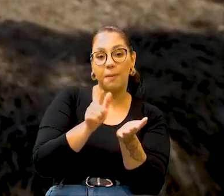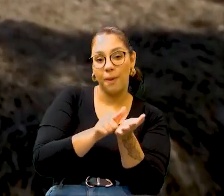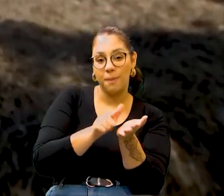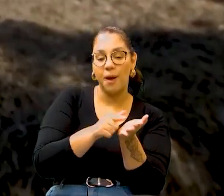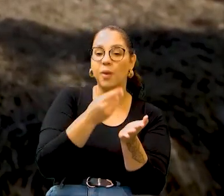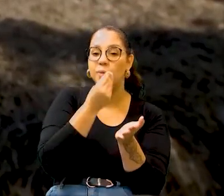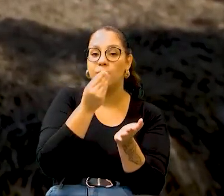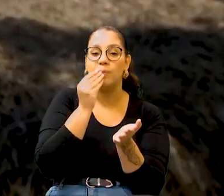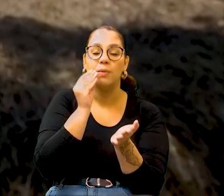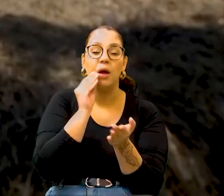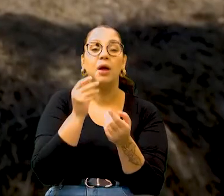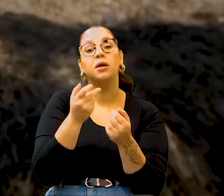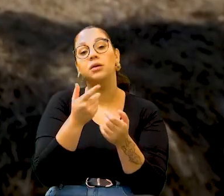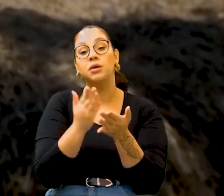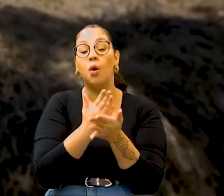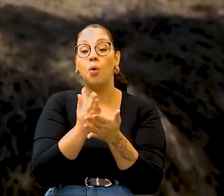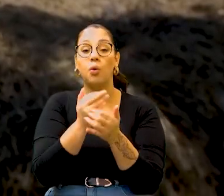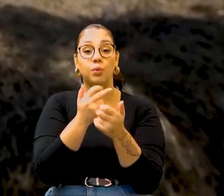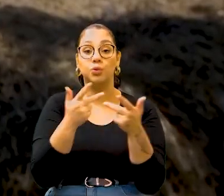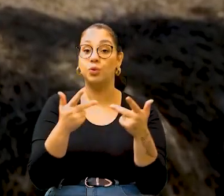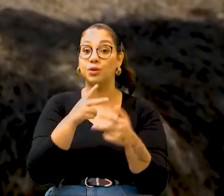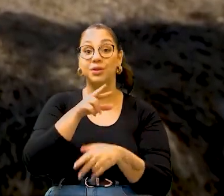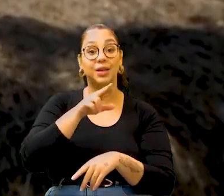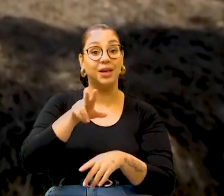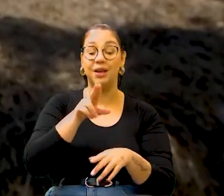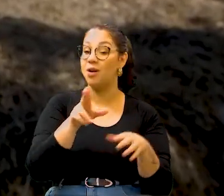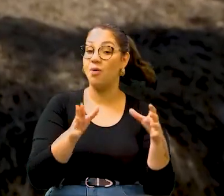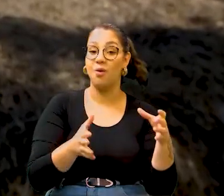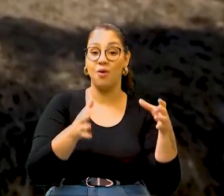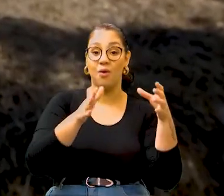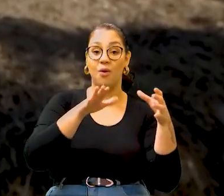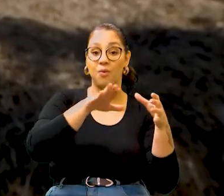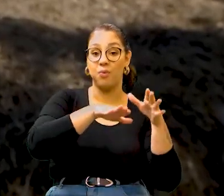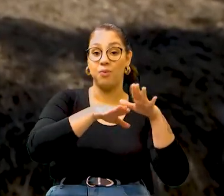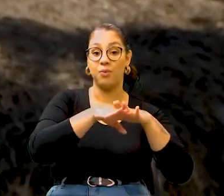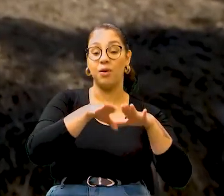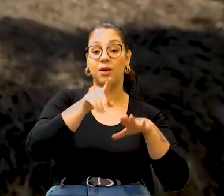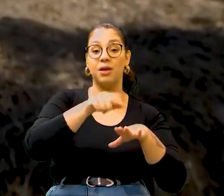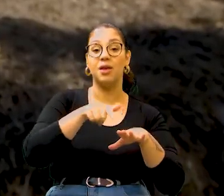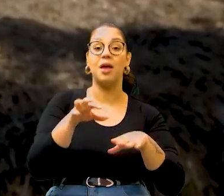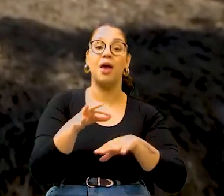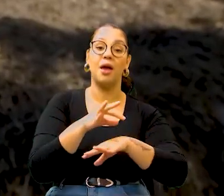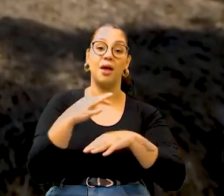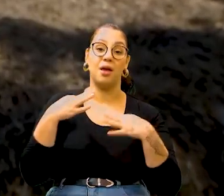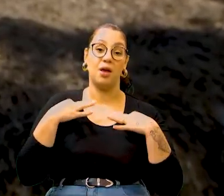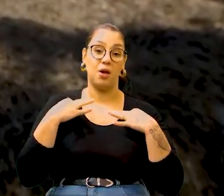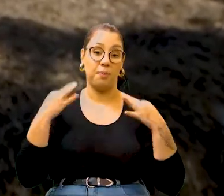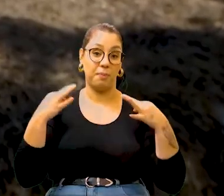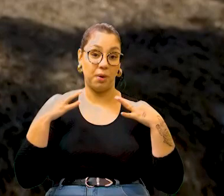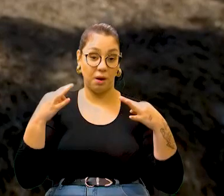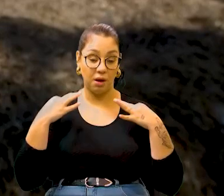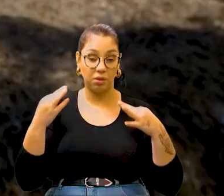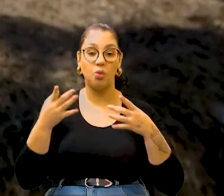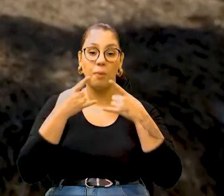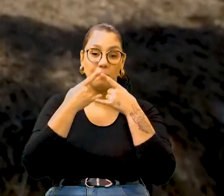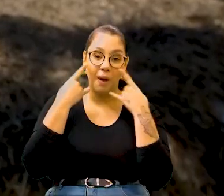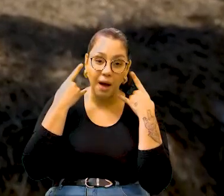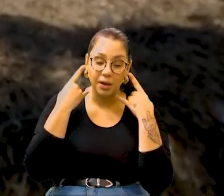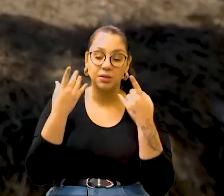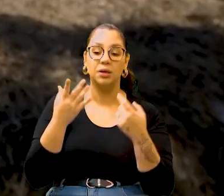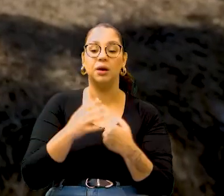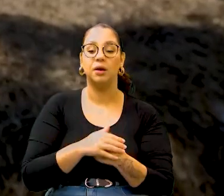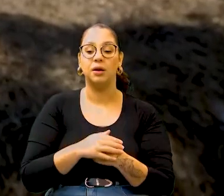papel toalha. E alguns tipos de material que não são compostáveis são panos, tecidos, a